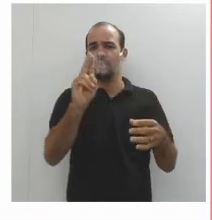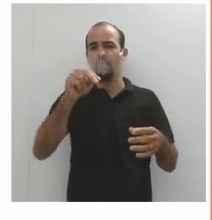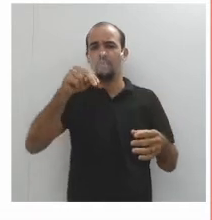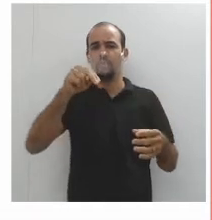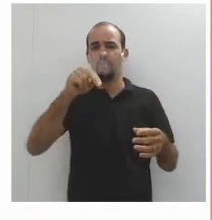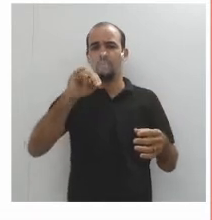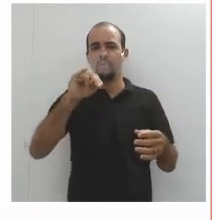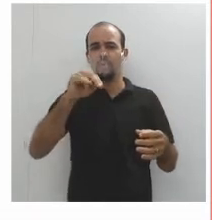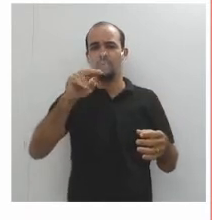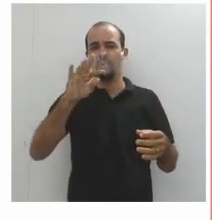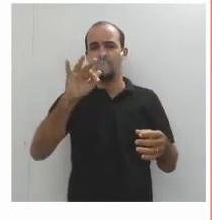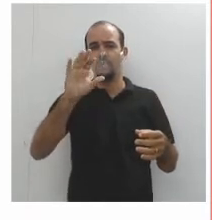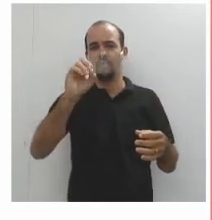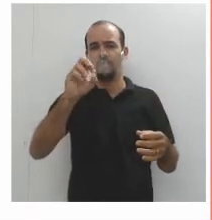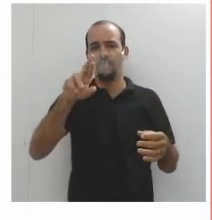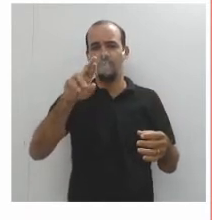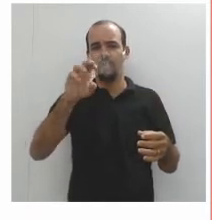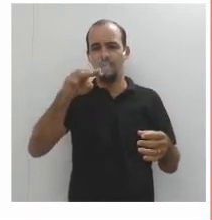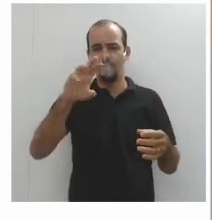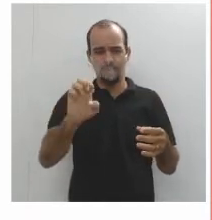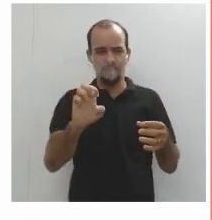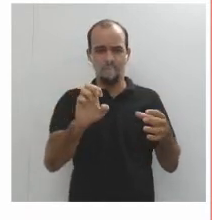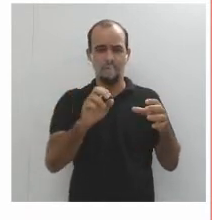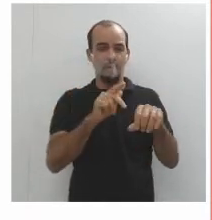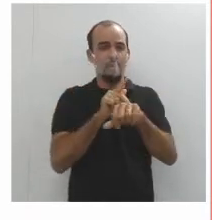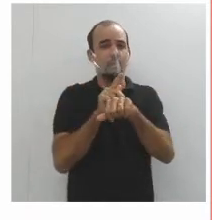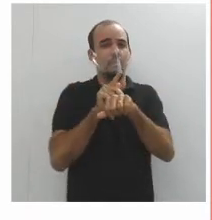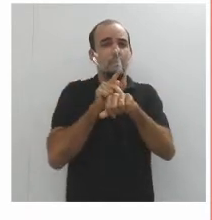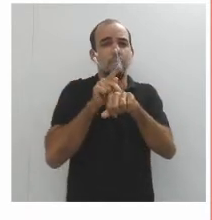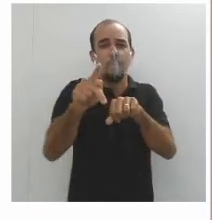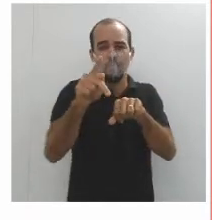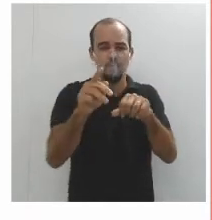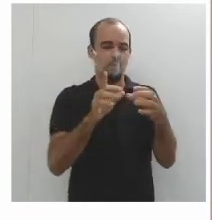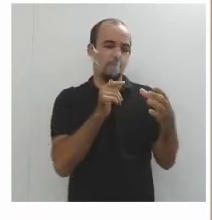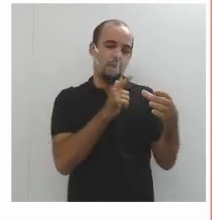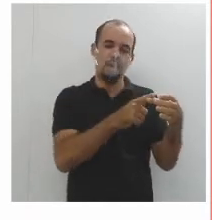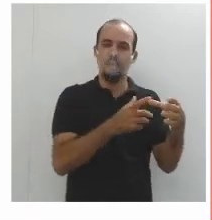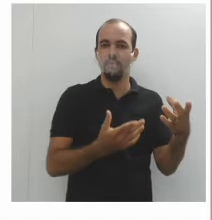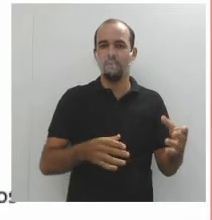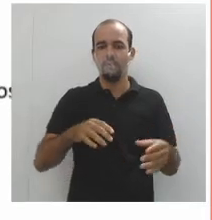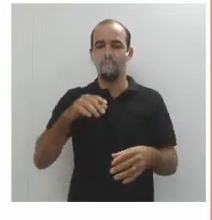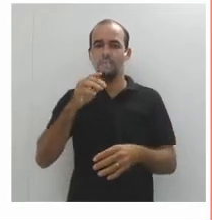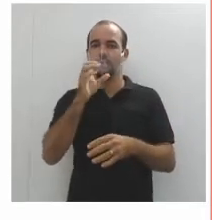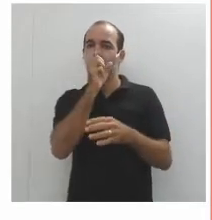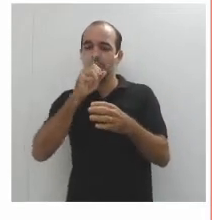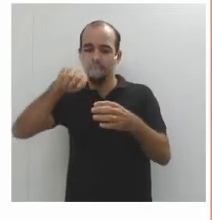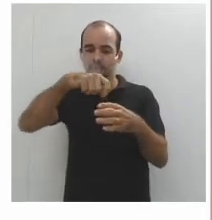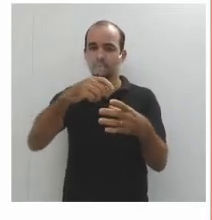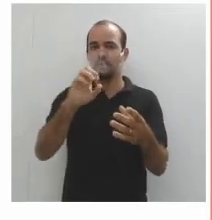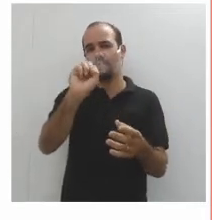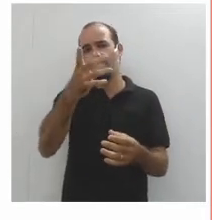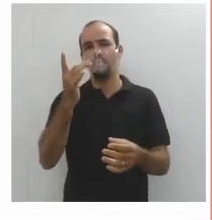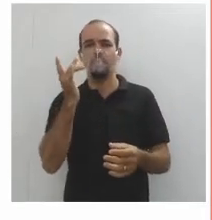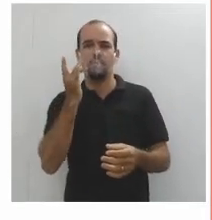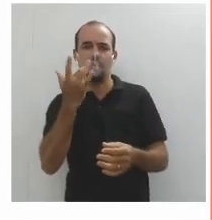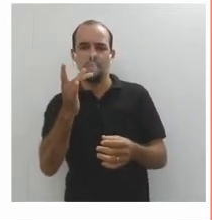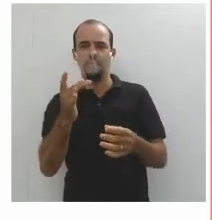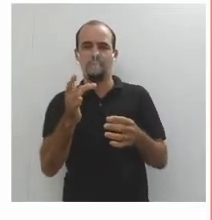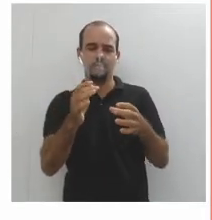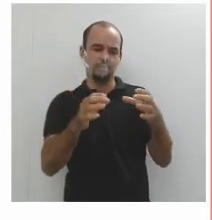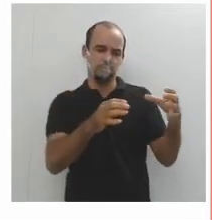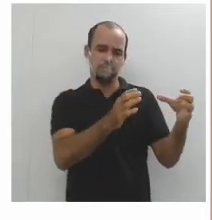como um pedaço de ouro, ou seja, ele é uniforme, tá? E também pode